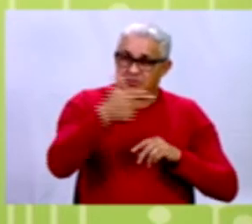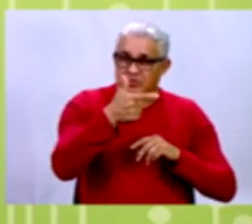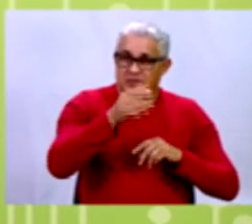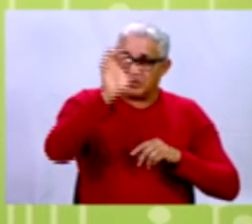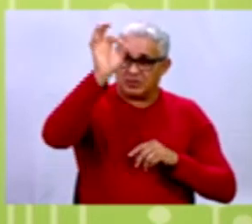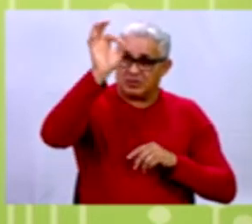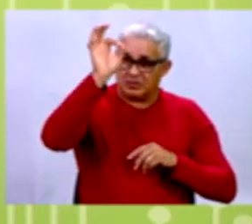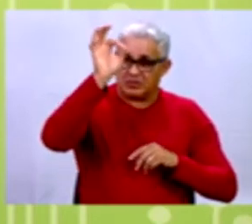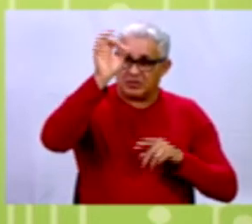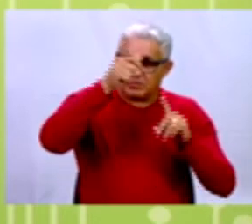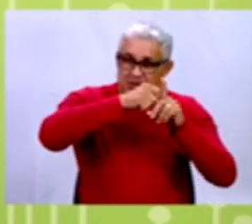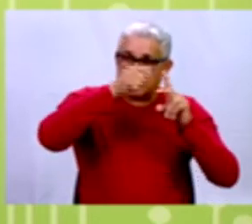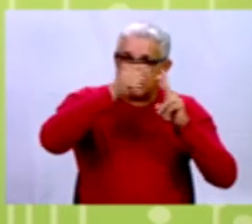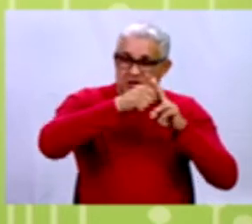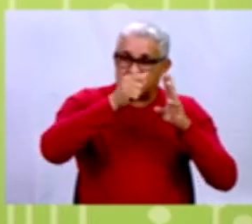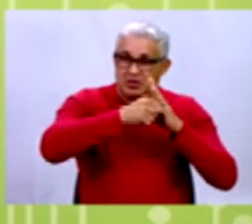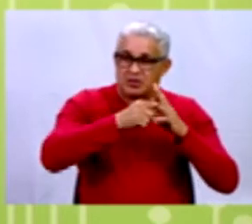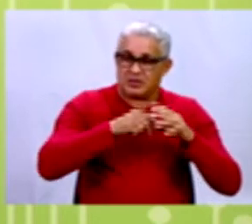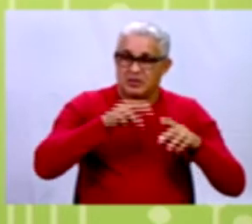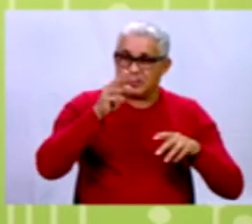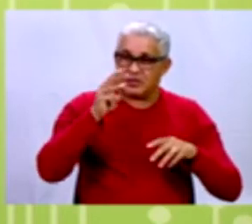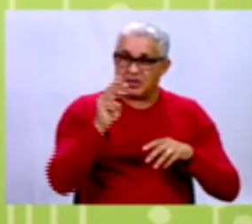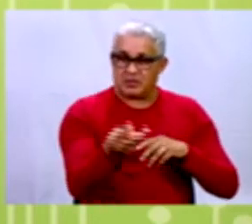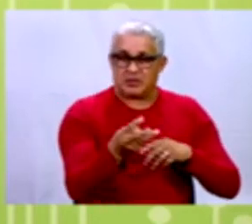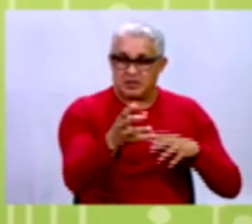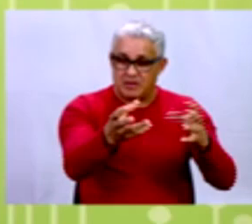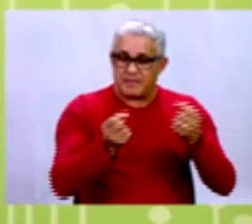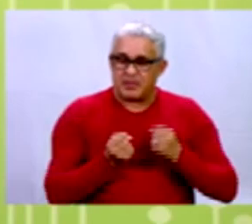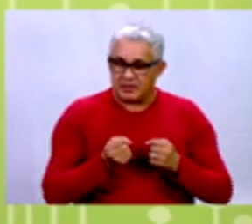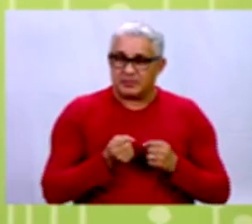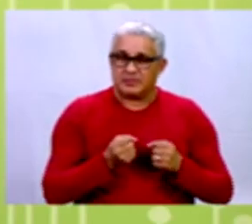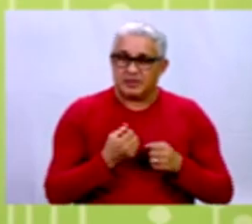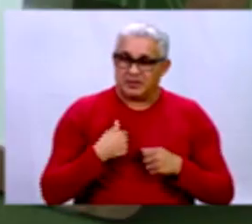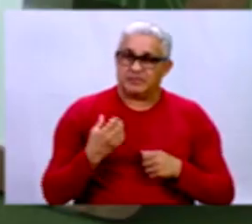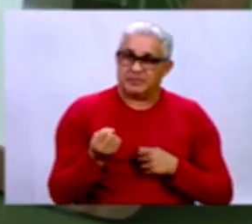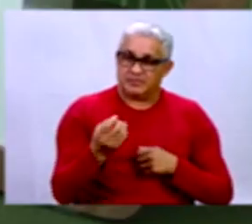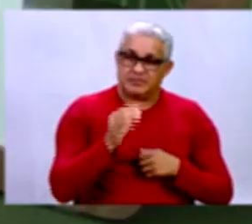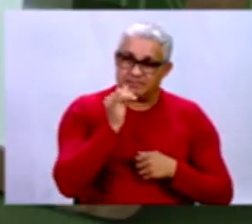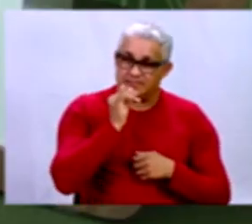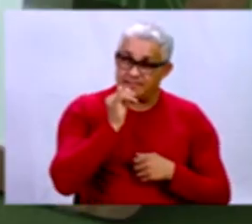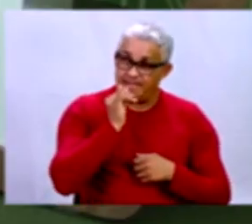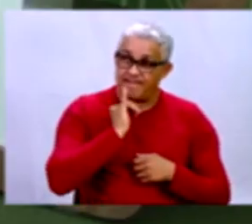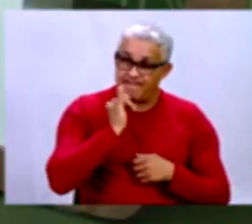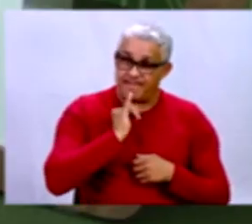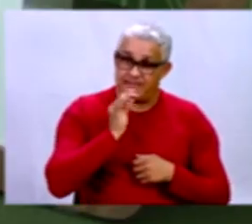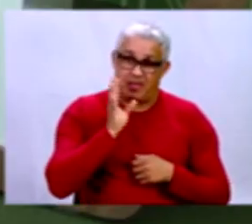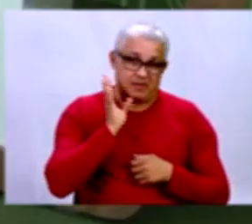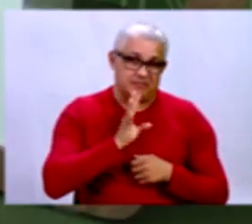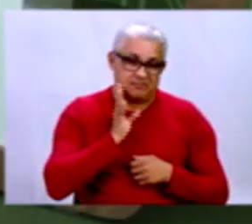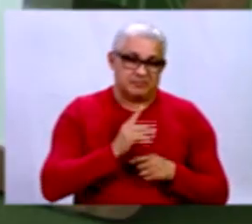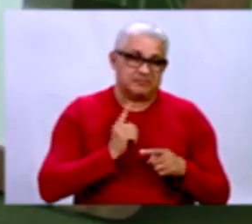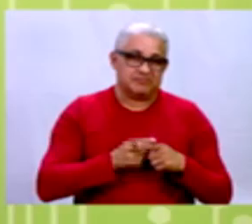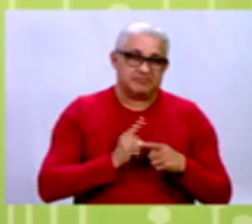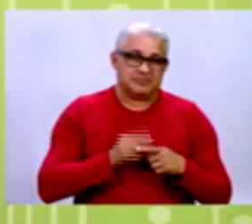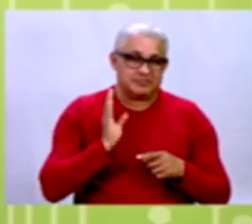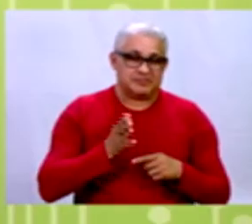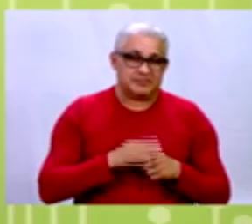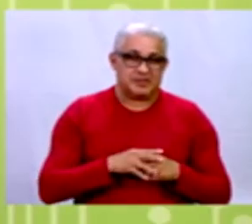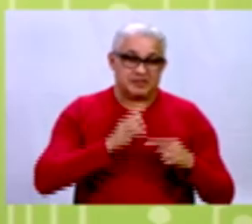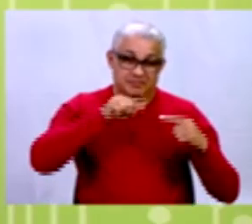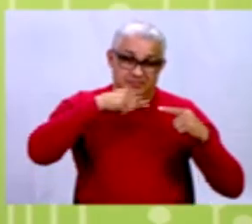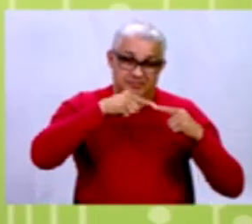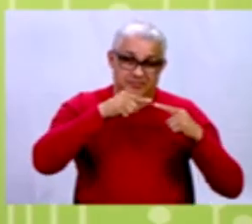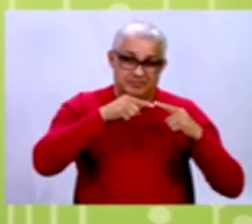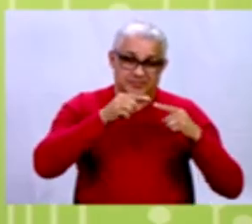ter esses 3 mil na minha mão para eu poder pagar a minha viagem? É um exemplo bem legal, porque assim, essa aqui já seria uma meta de